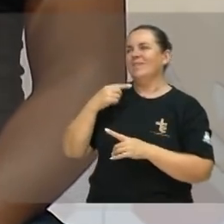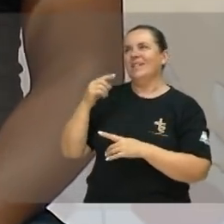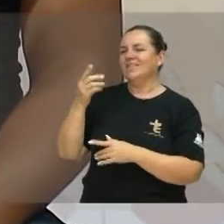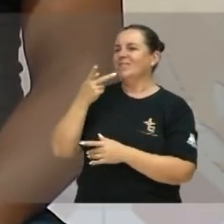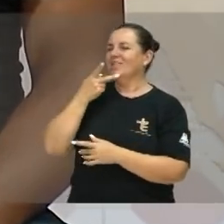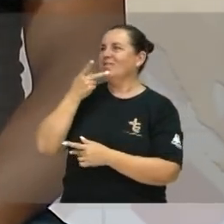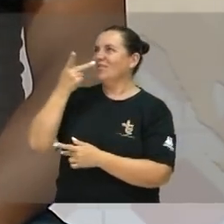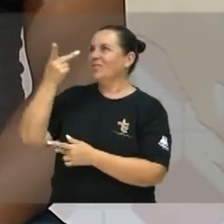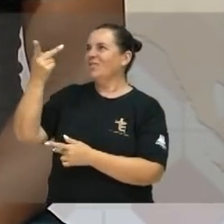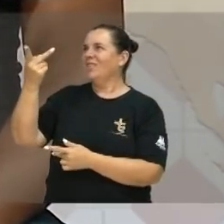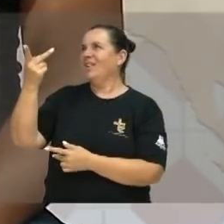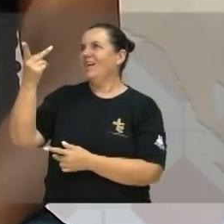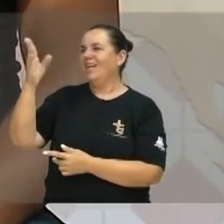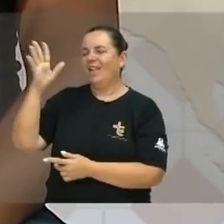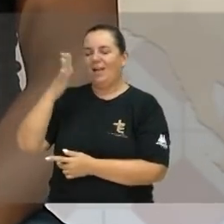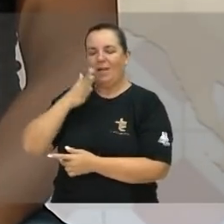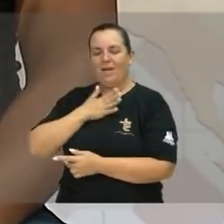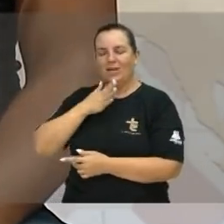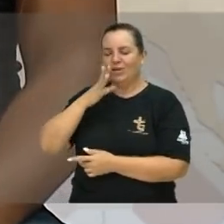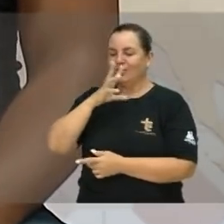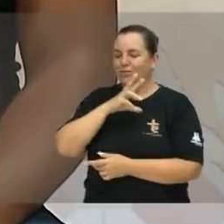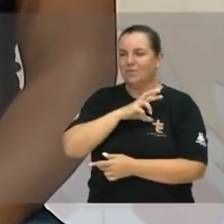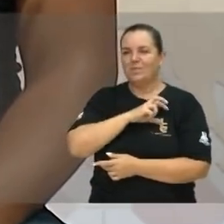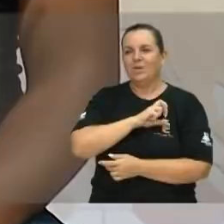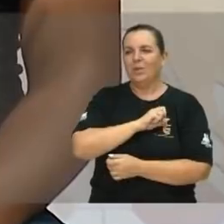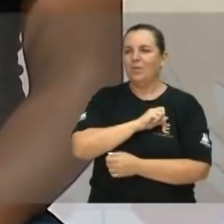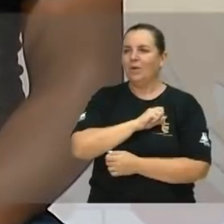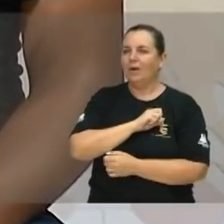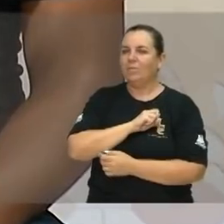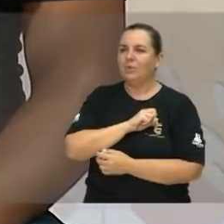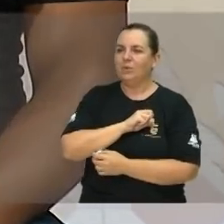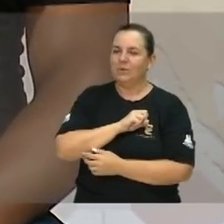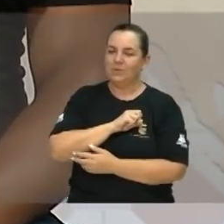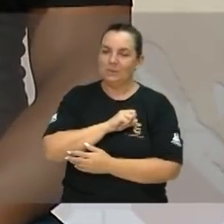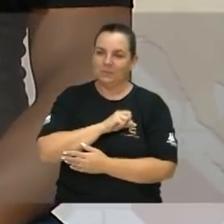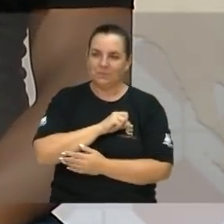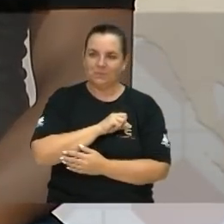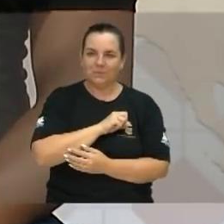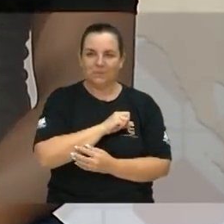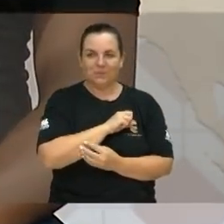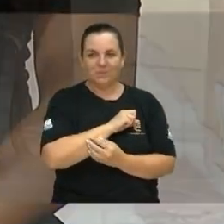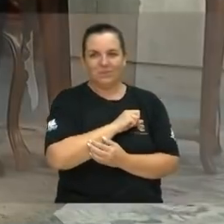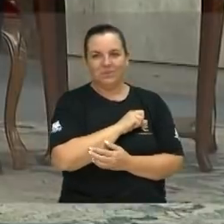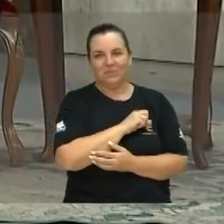e eu me atrevo a te chamar de meu amor